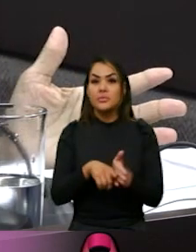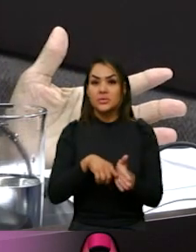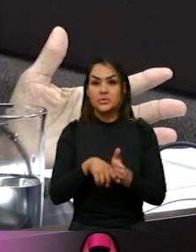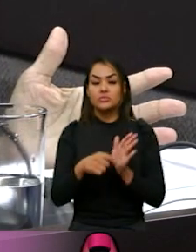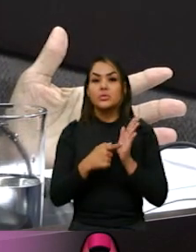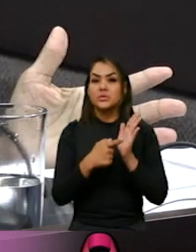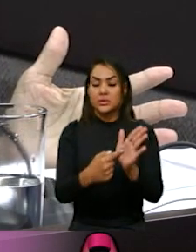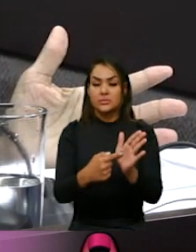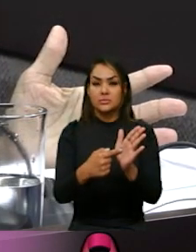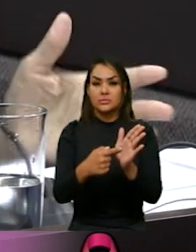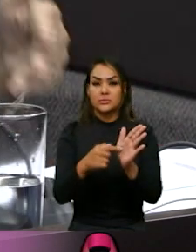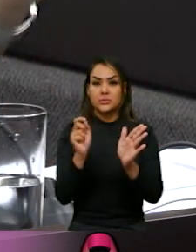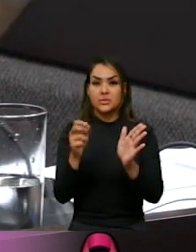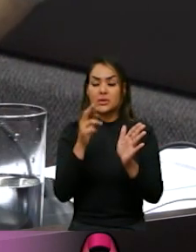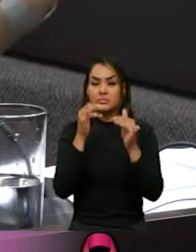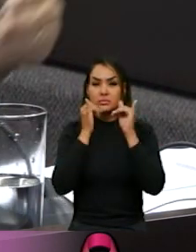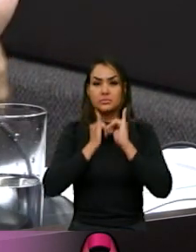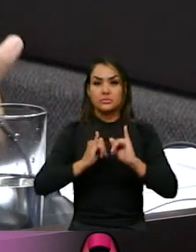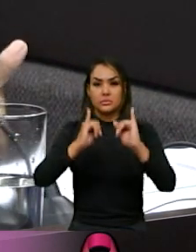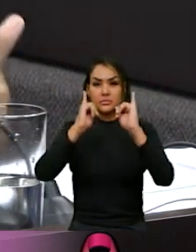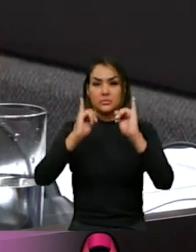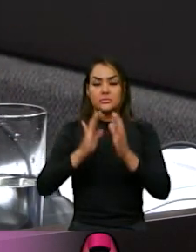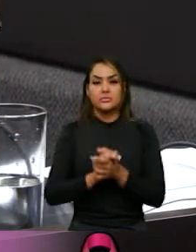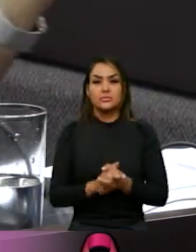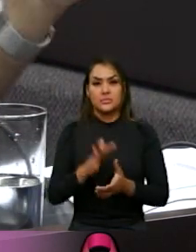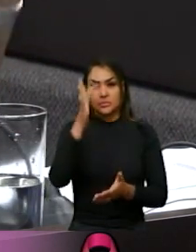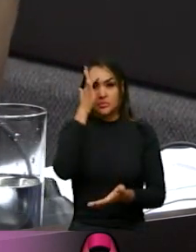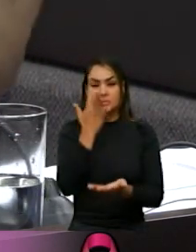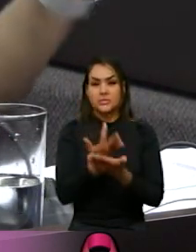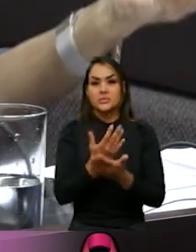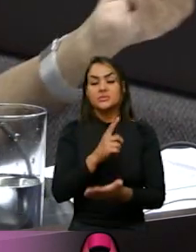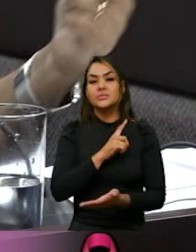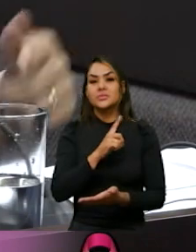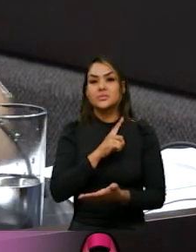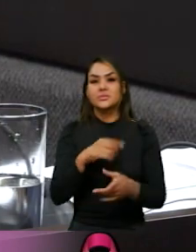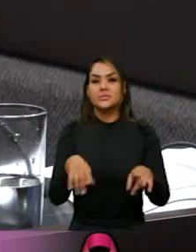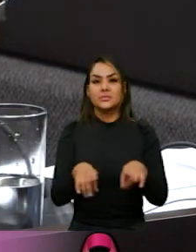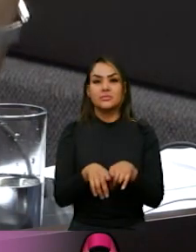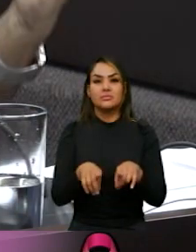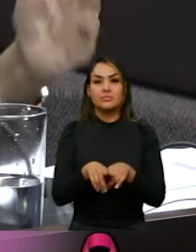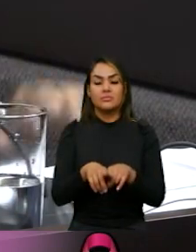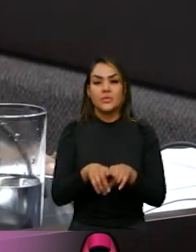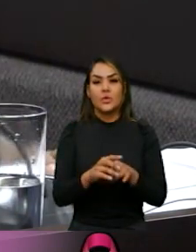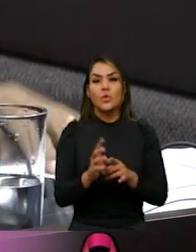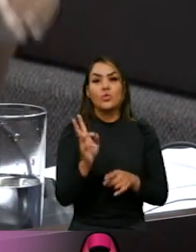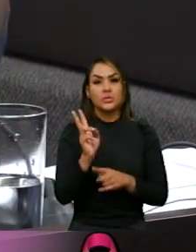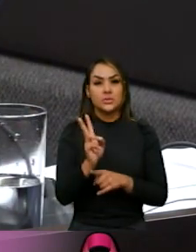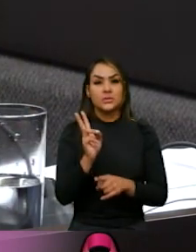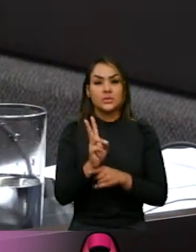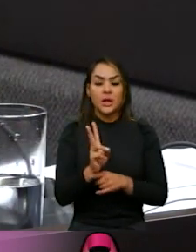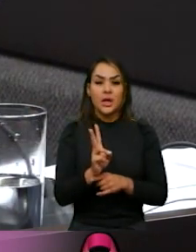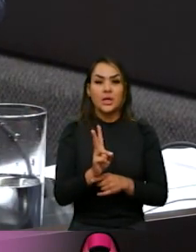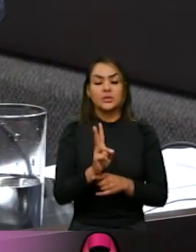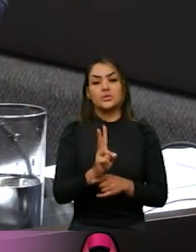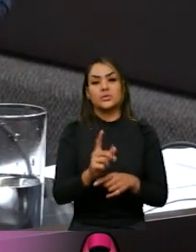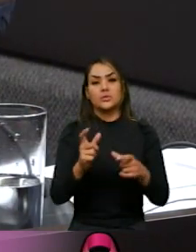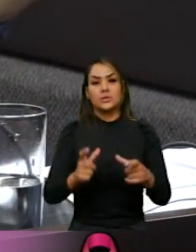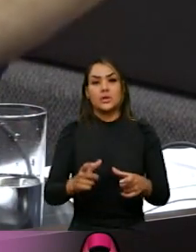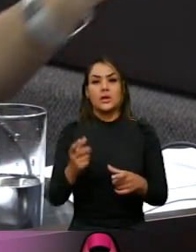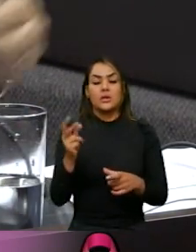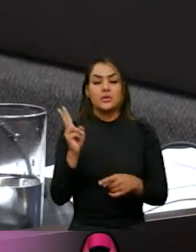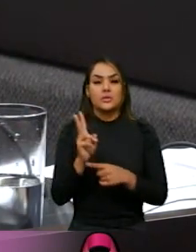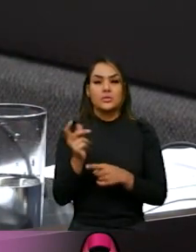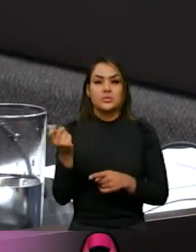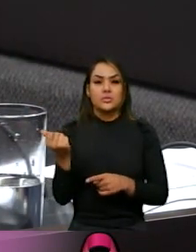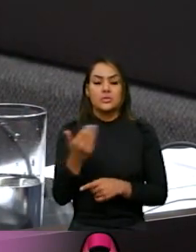isso. Então, a confiança que se tem e o controle do Tribunal de Contas, que vai além, a